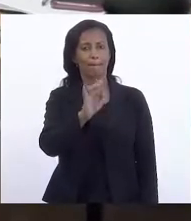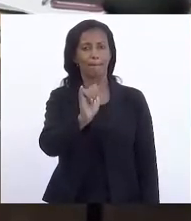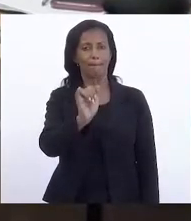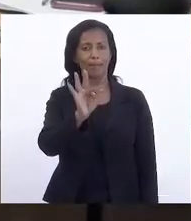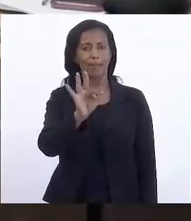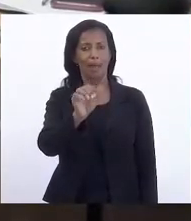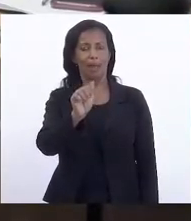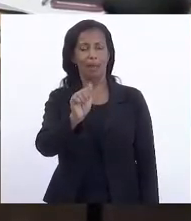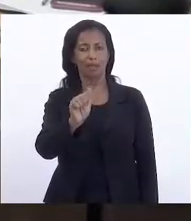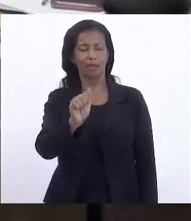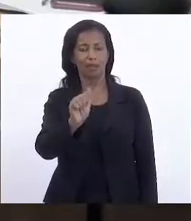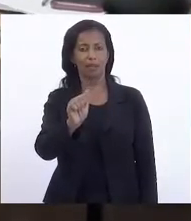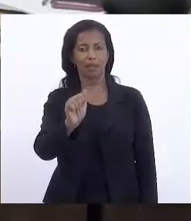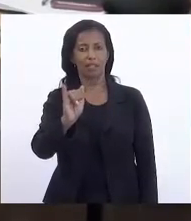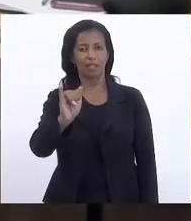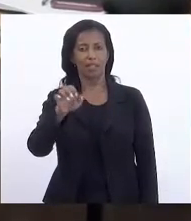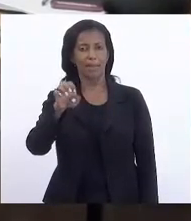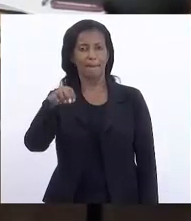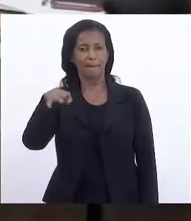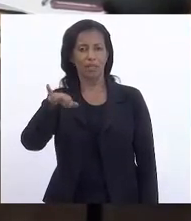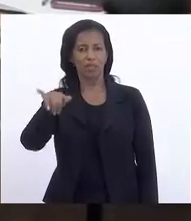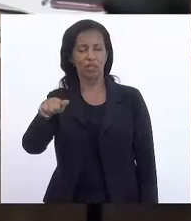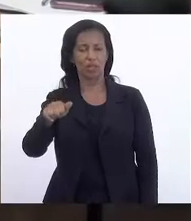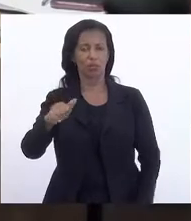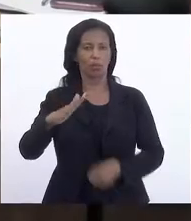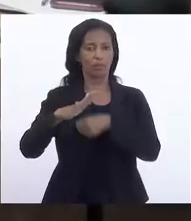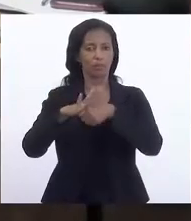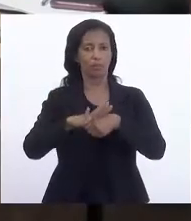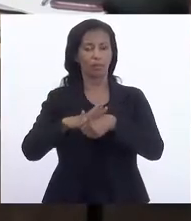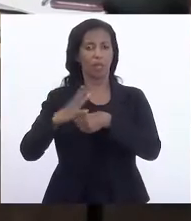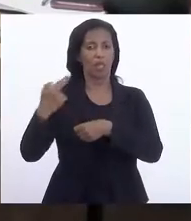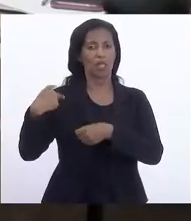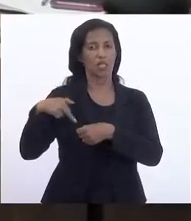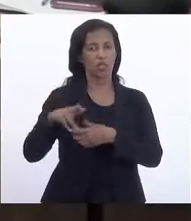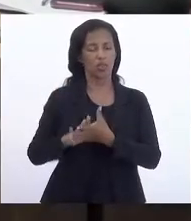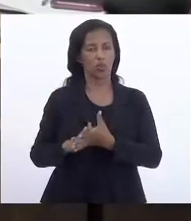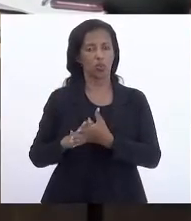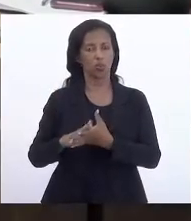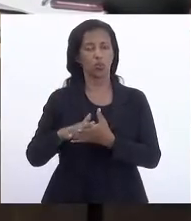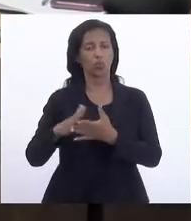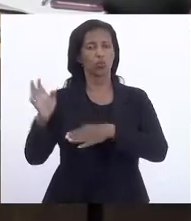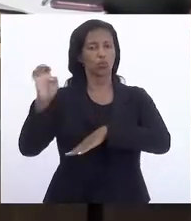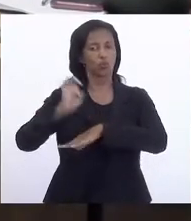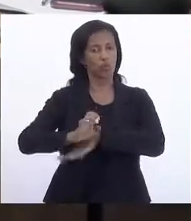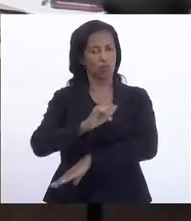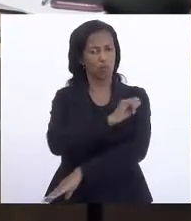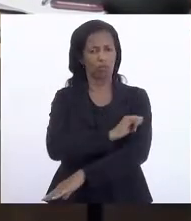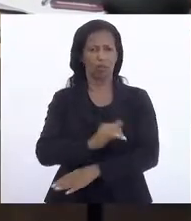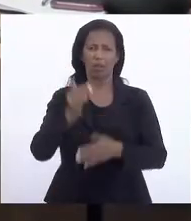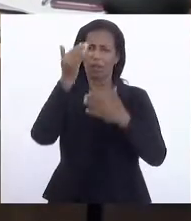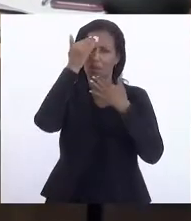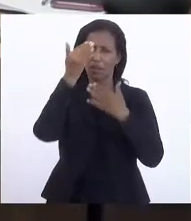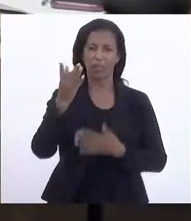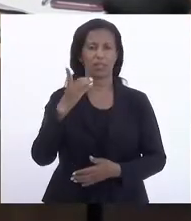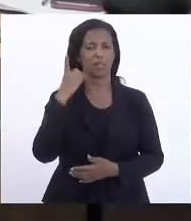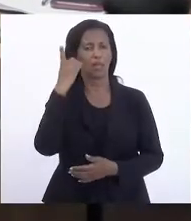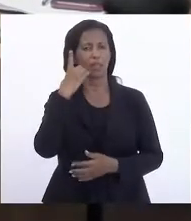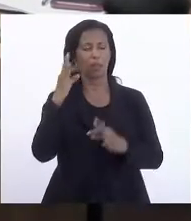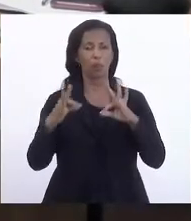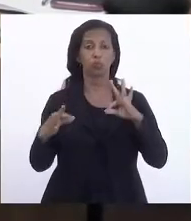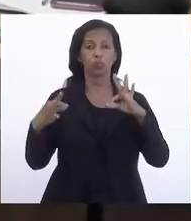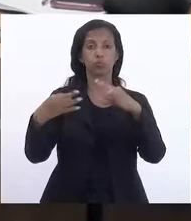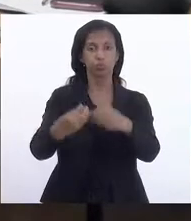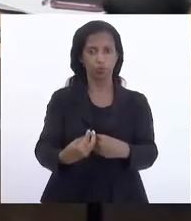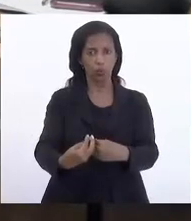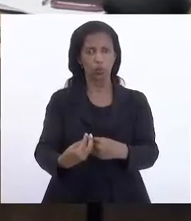sobre racismo religioso no âmbito do estado do Rio de Janeiro. Quero agradecer aos deputados e às deputadas que